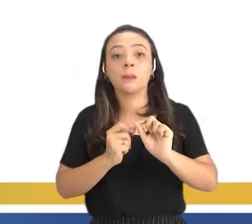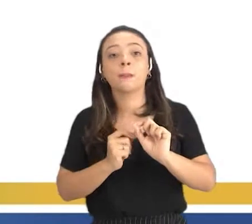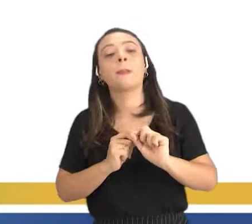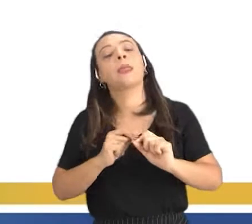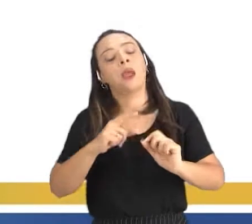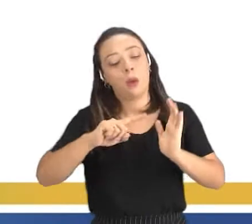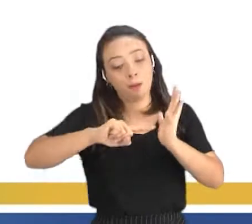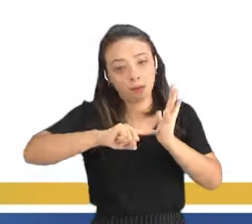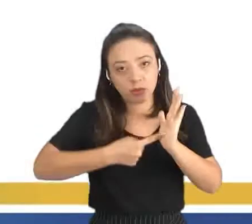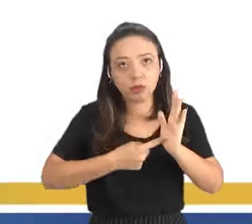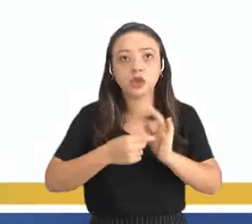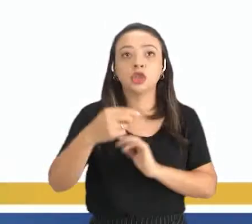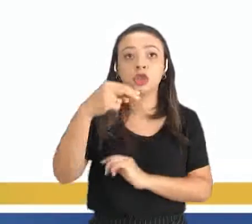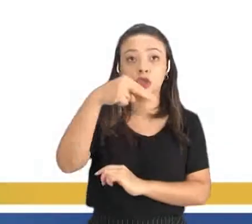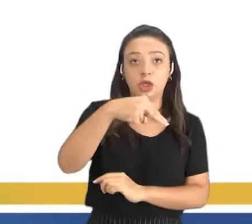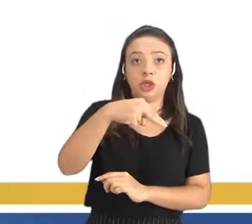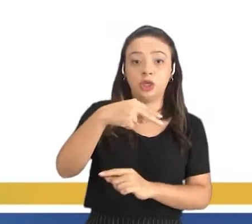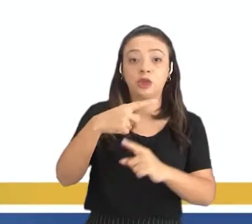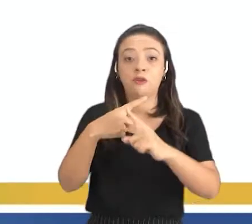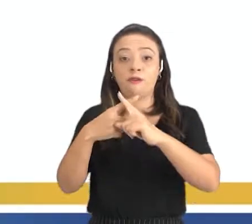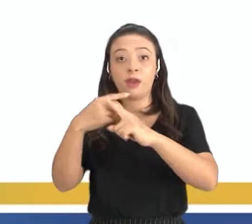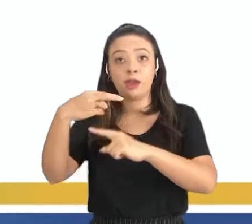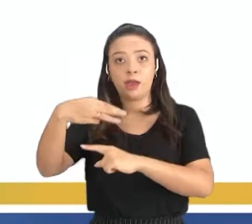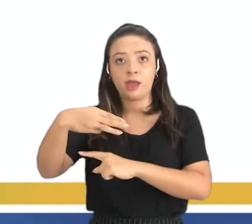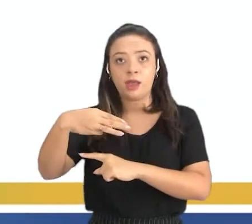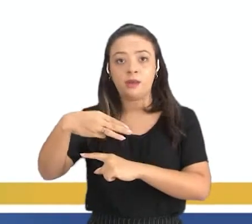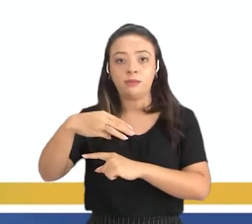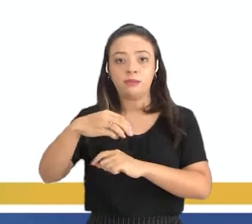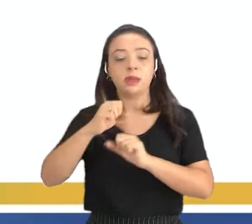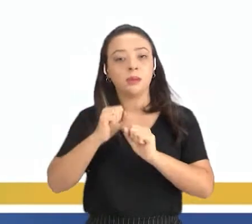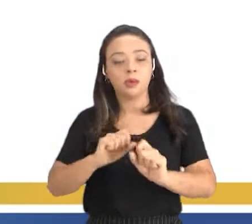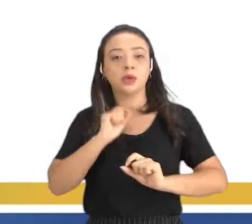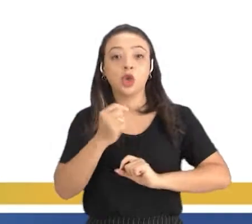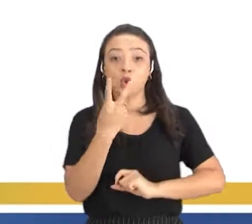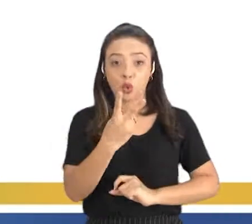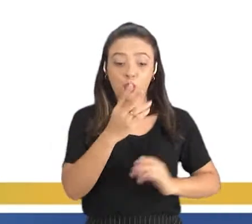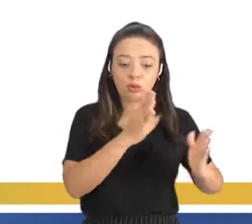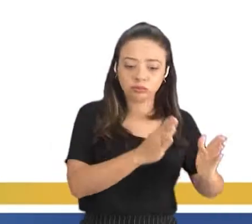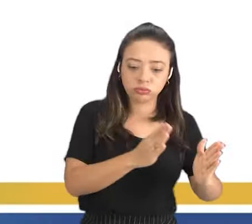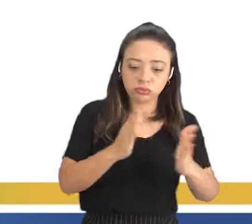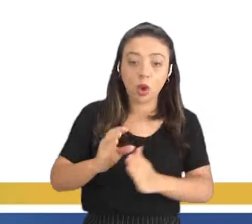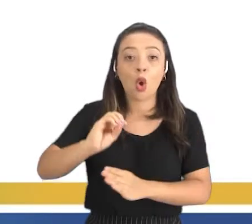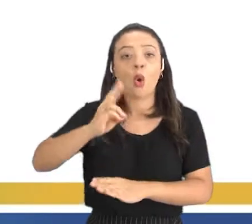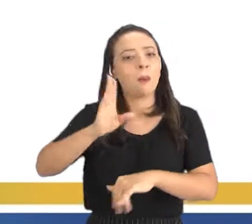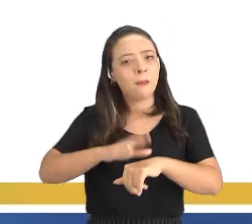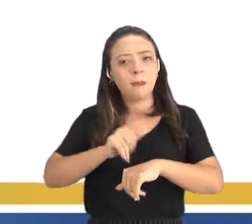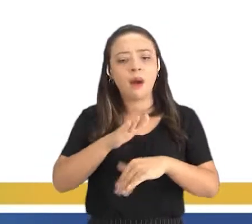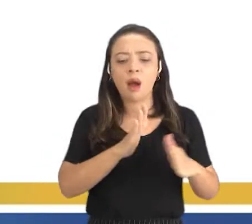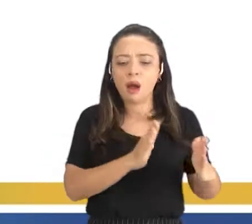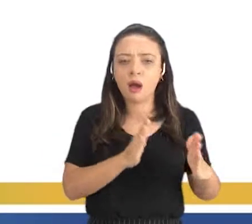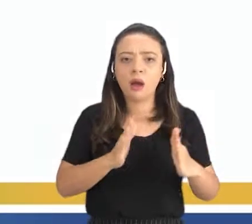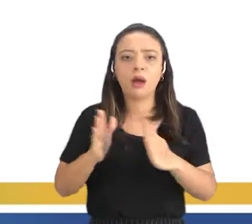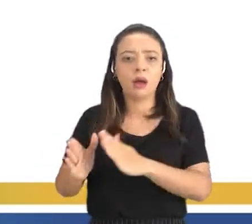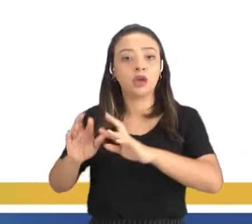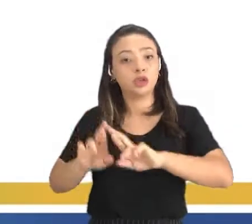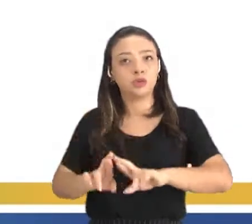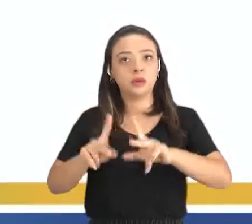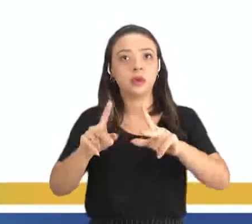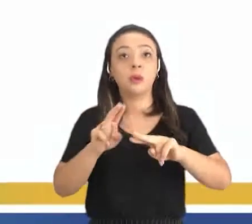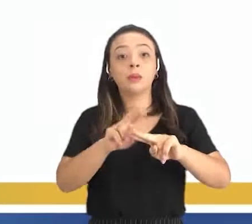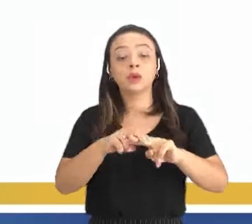por M. Ou seja, o produto de duas ou mais etapas independentes. Por isso ele se chama, então,